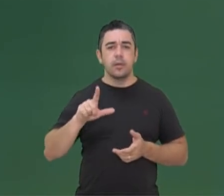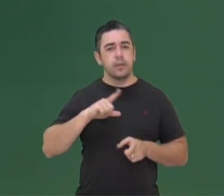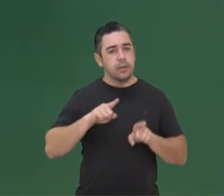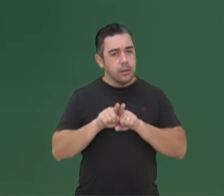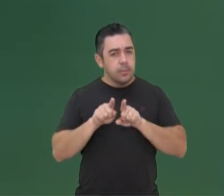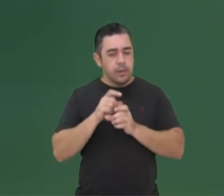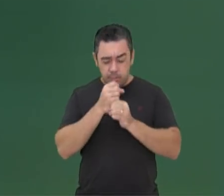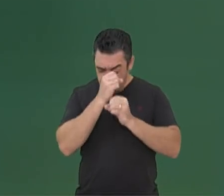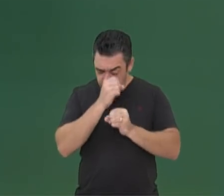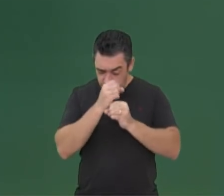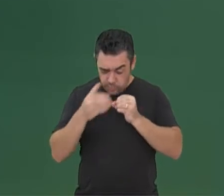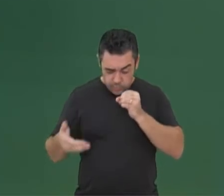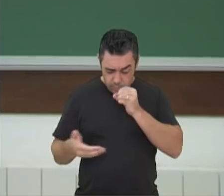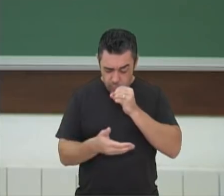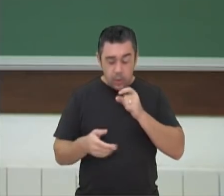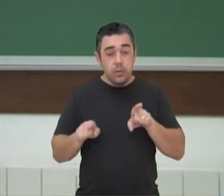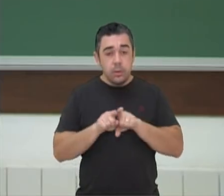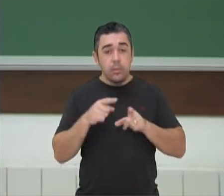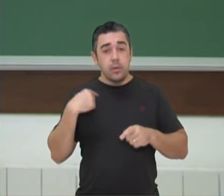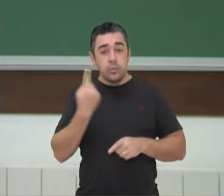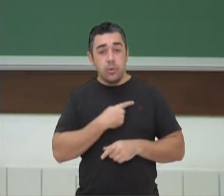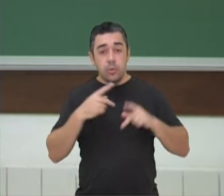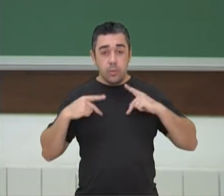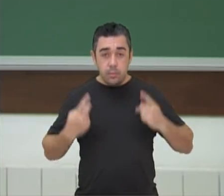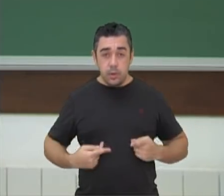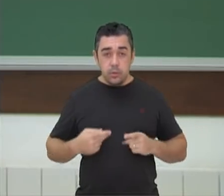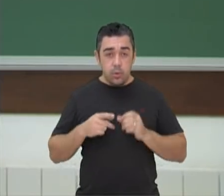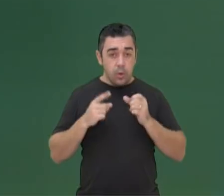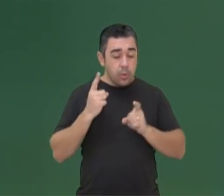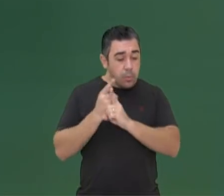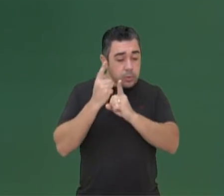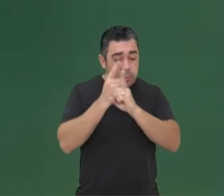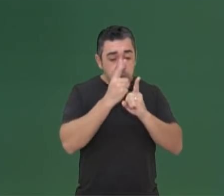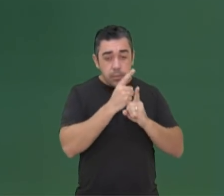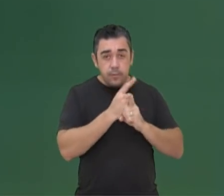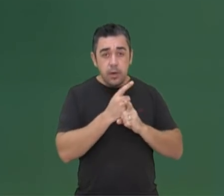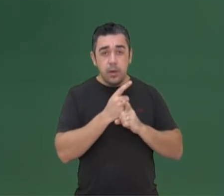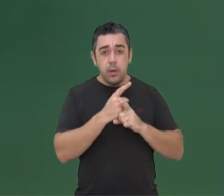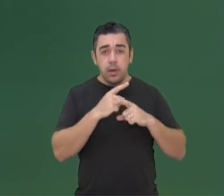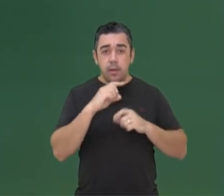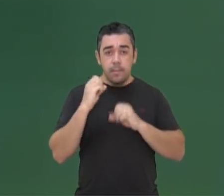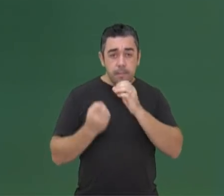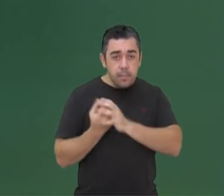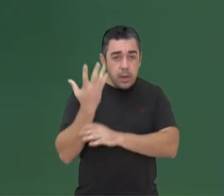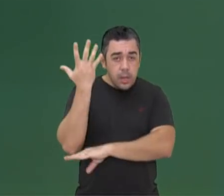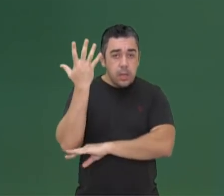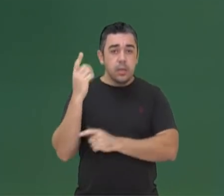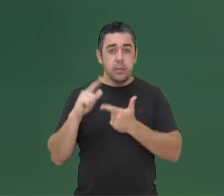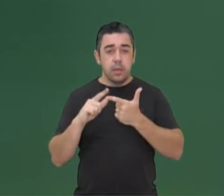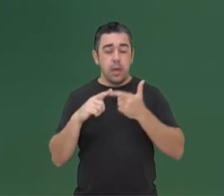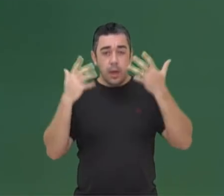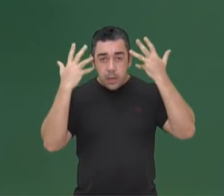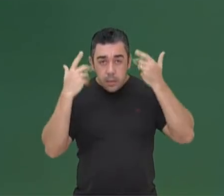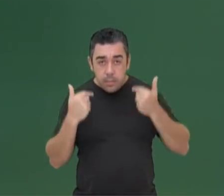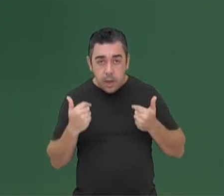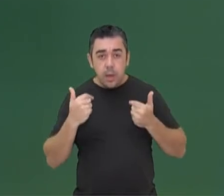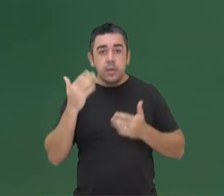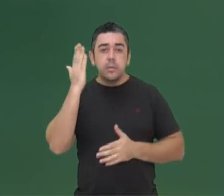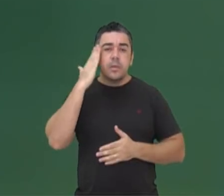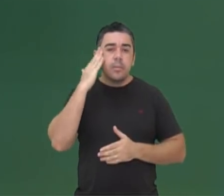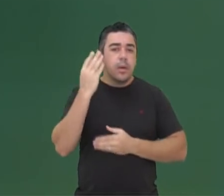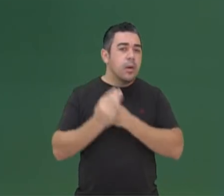seres humanos, observavam as plantas, os animais e queriam saber do que eles eram feitos.